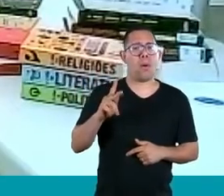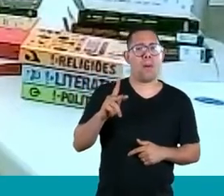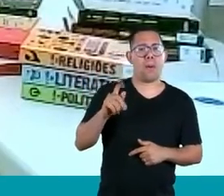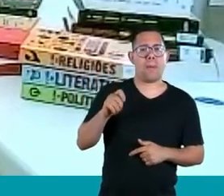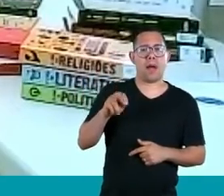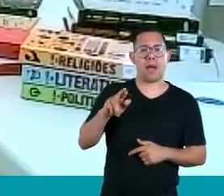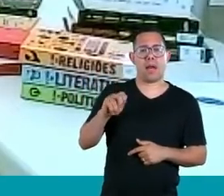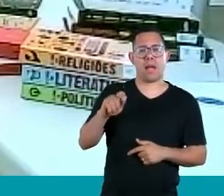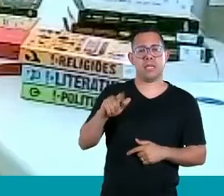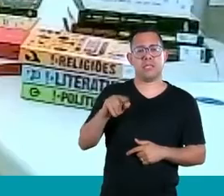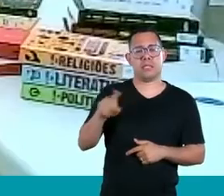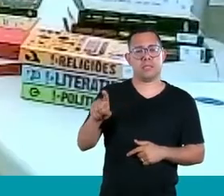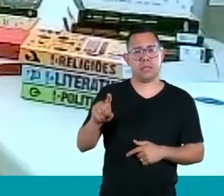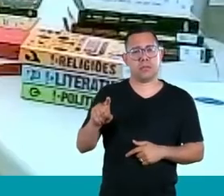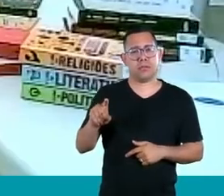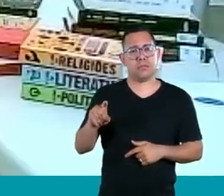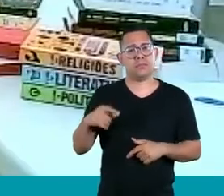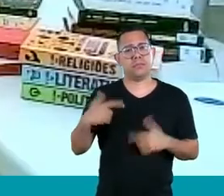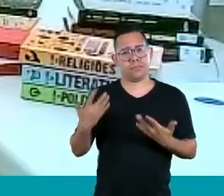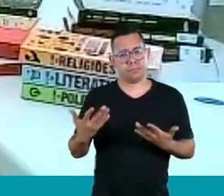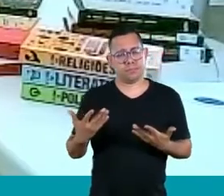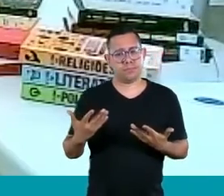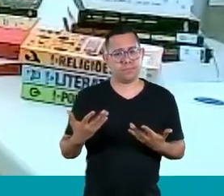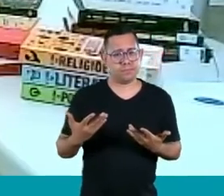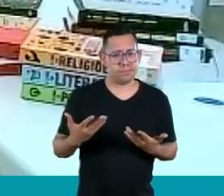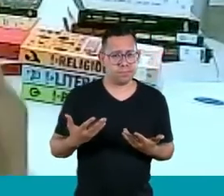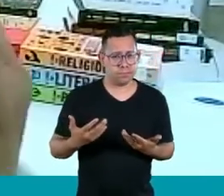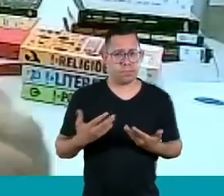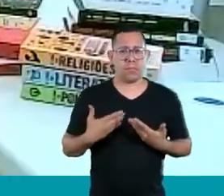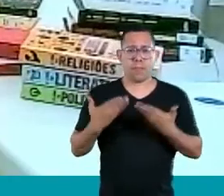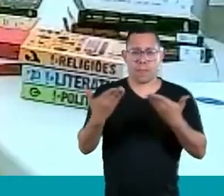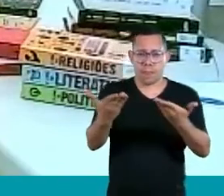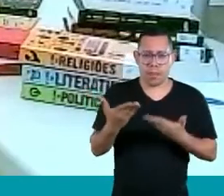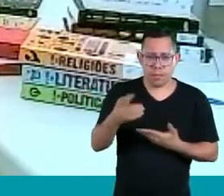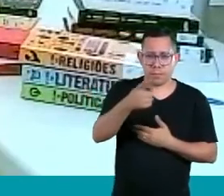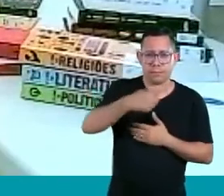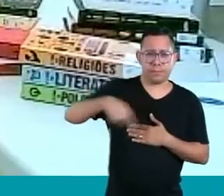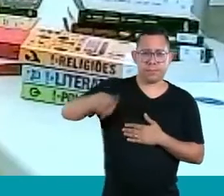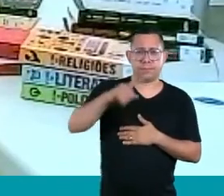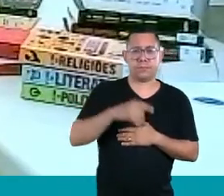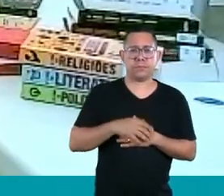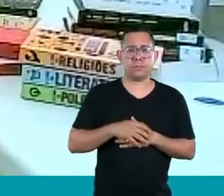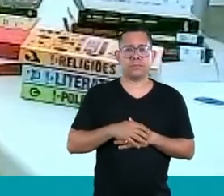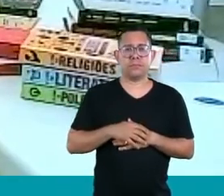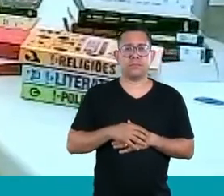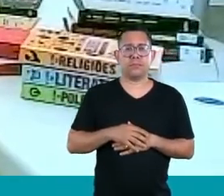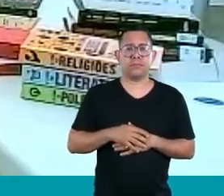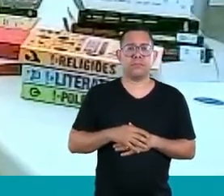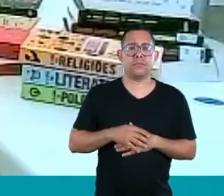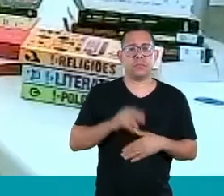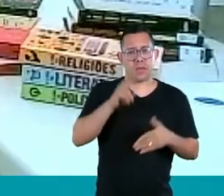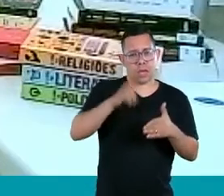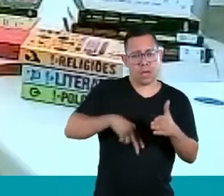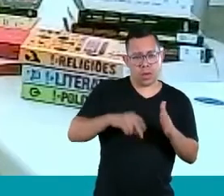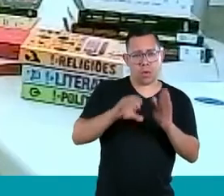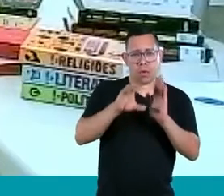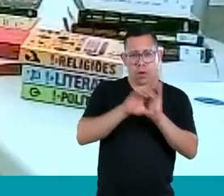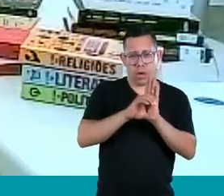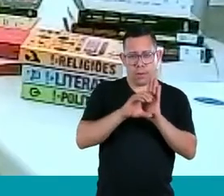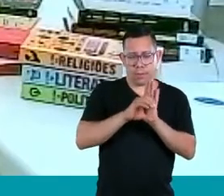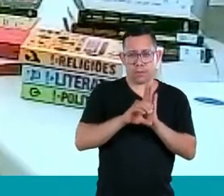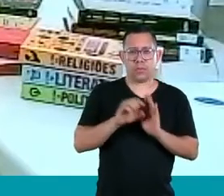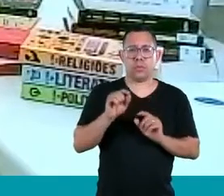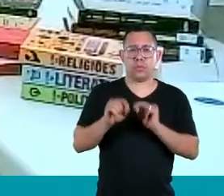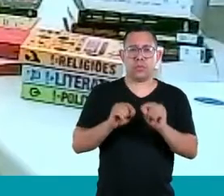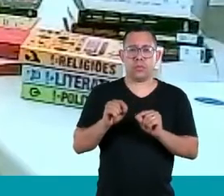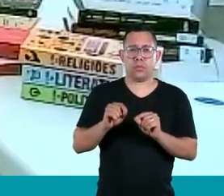paralisação? Então, eu convido você, caro público, a ler justamente o próximo capítulo deste livro, que o título